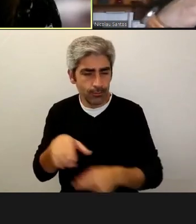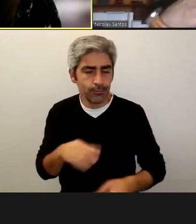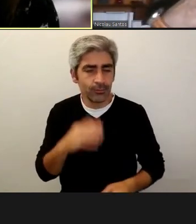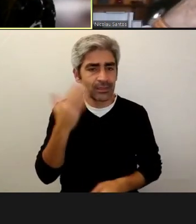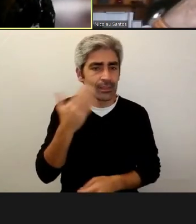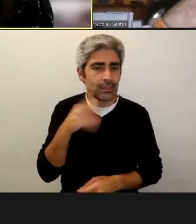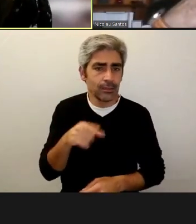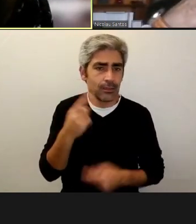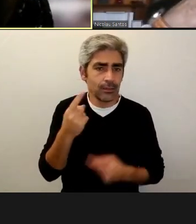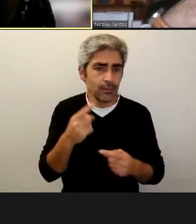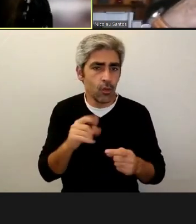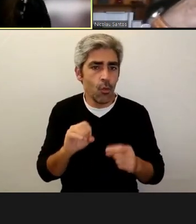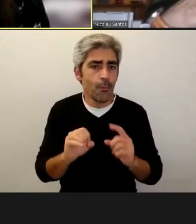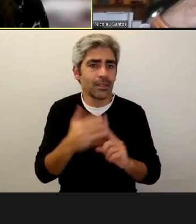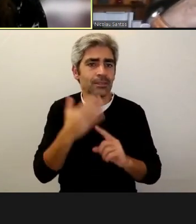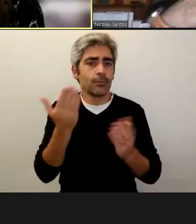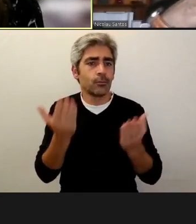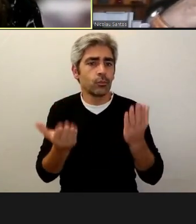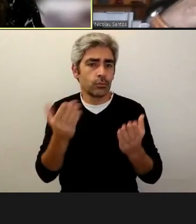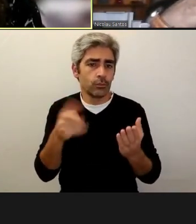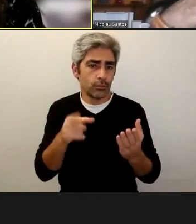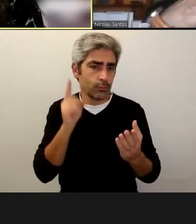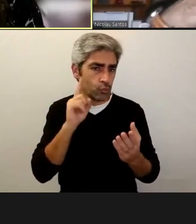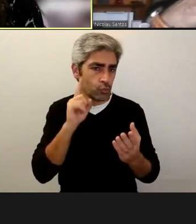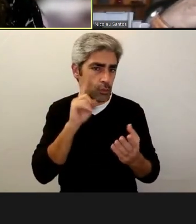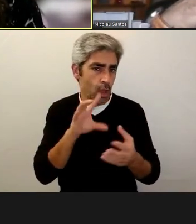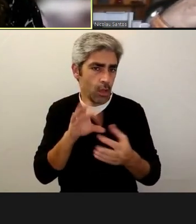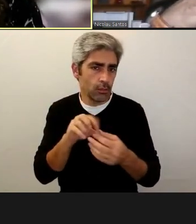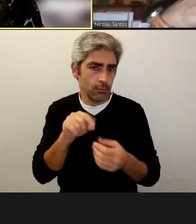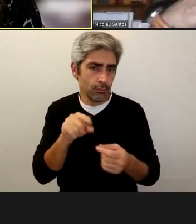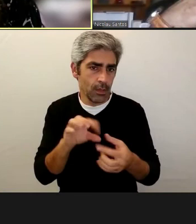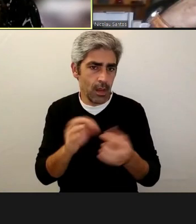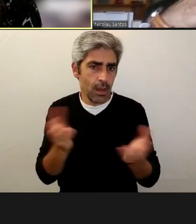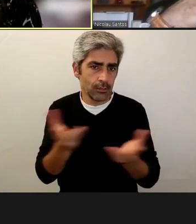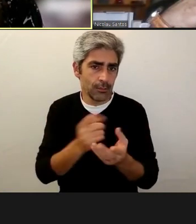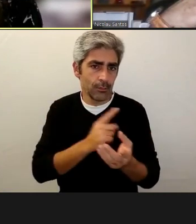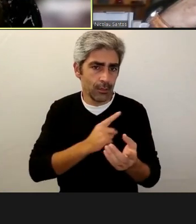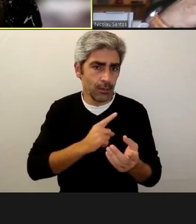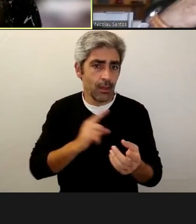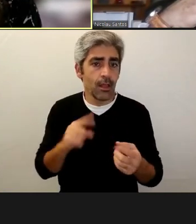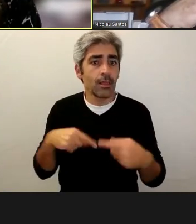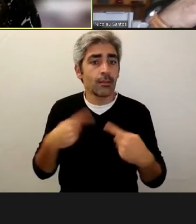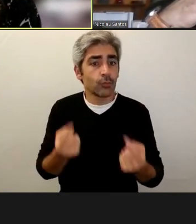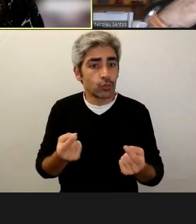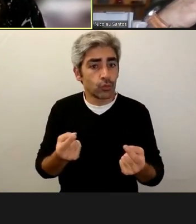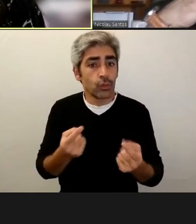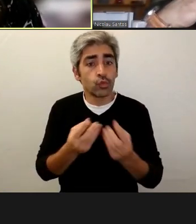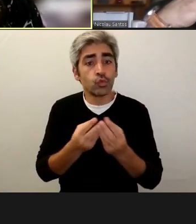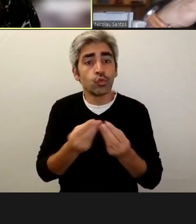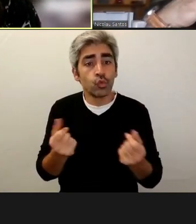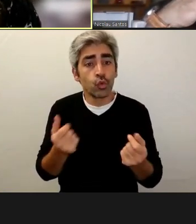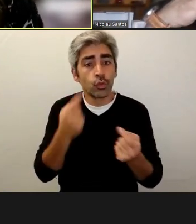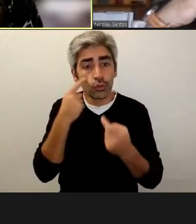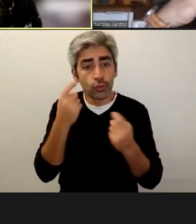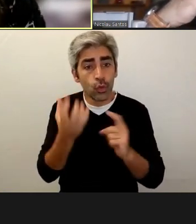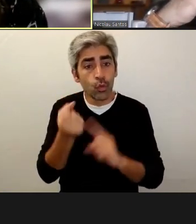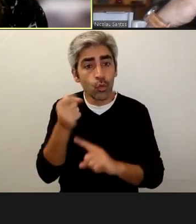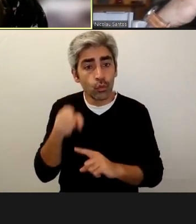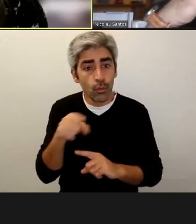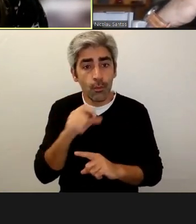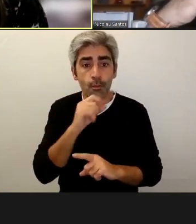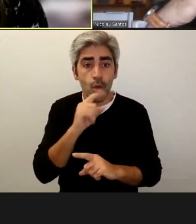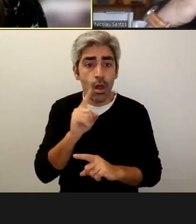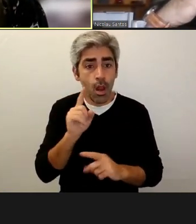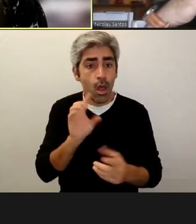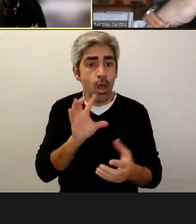e o princípio da proporcionalidade são também relevantes nas relações entre particulares. Depois, as soluções que se encontram podem estar ou